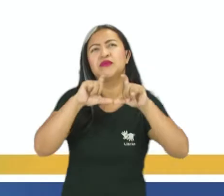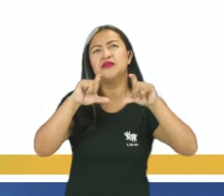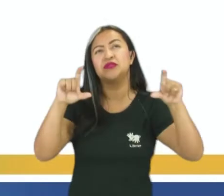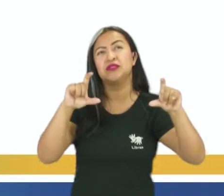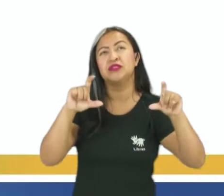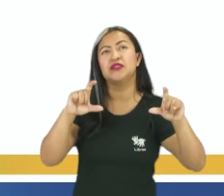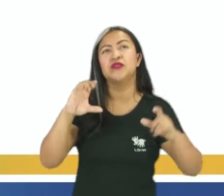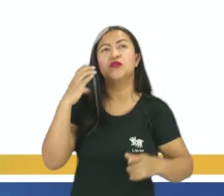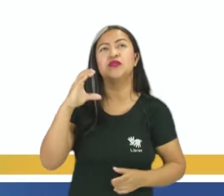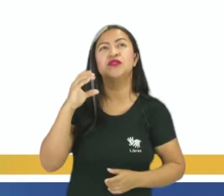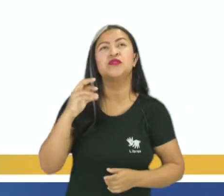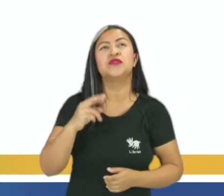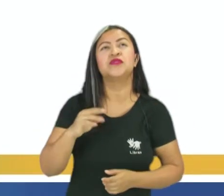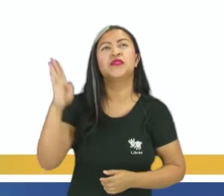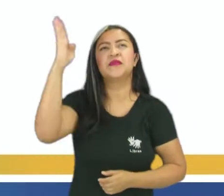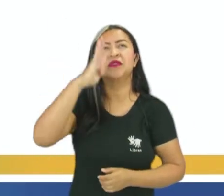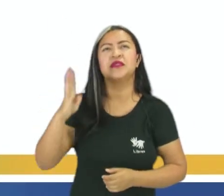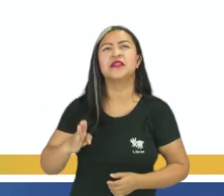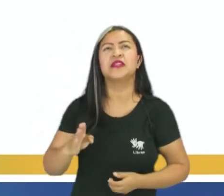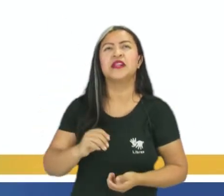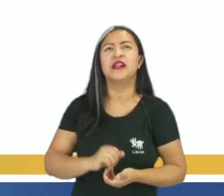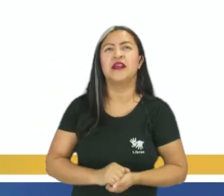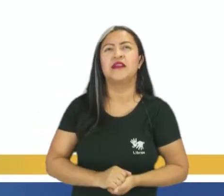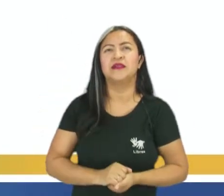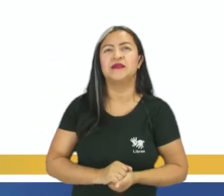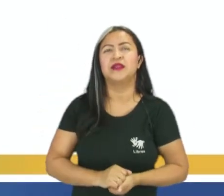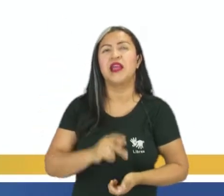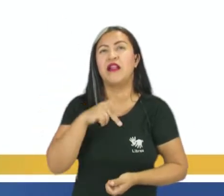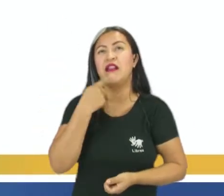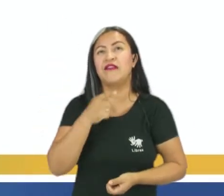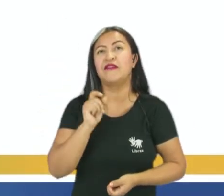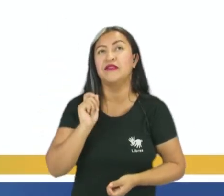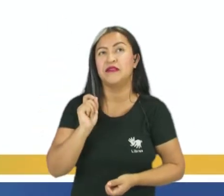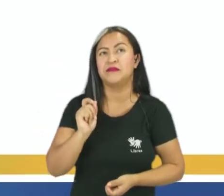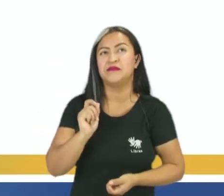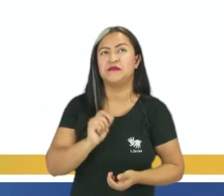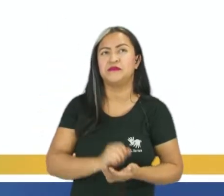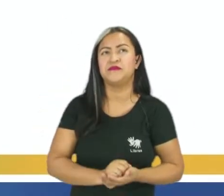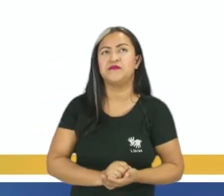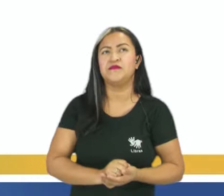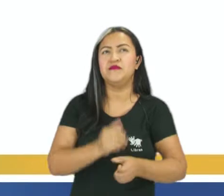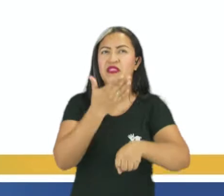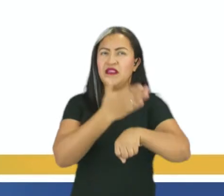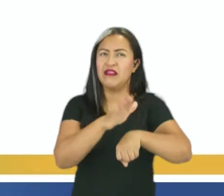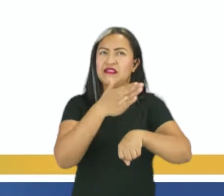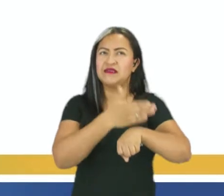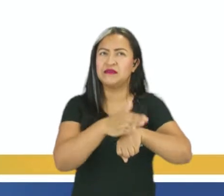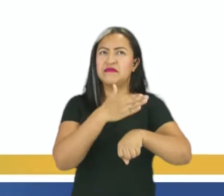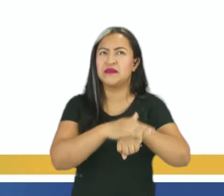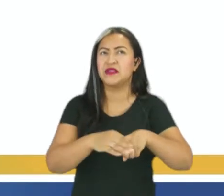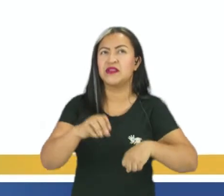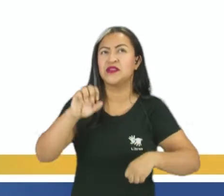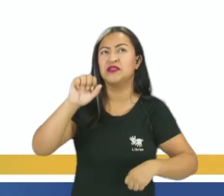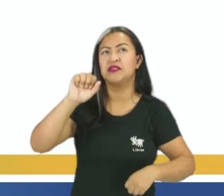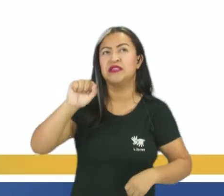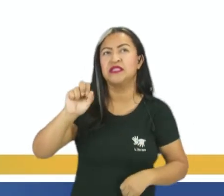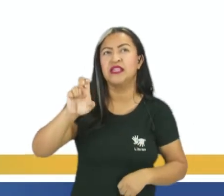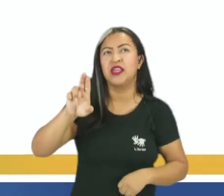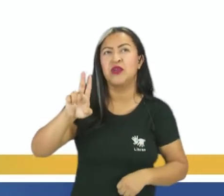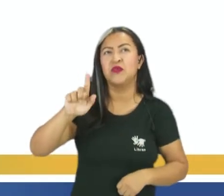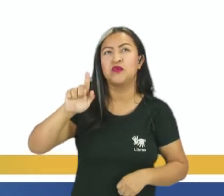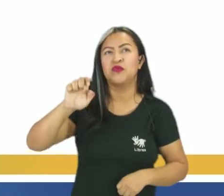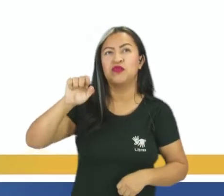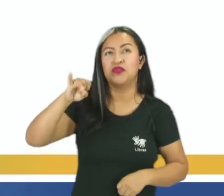historiadora brasileira chamada Lilia Schwartz, que ela diz assim: as práticas eugênicas e